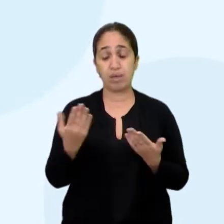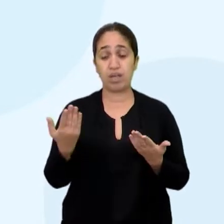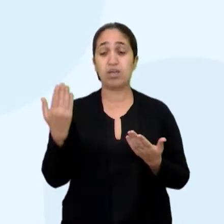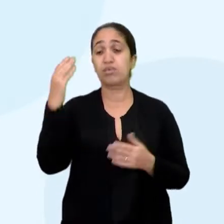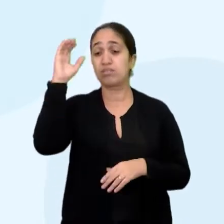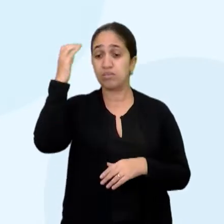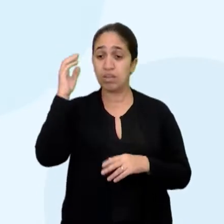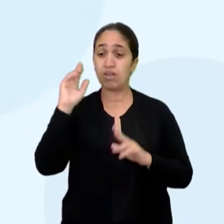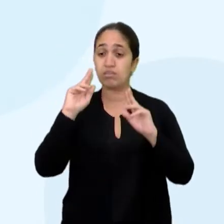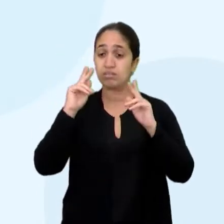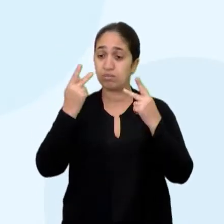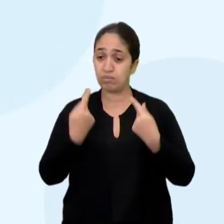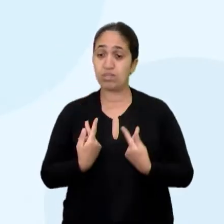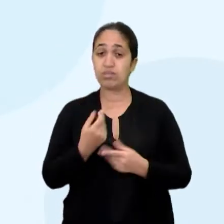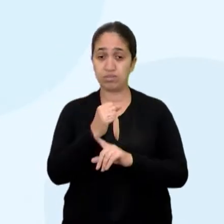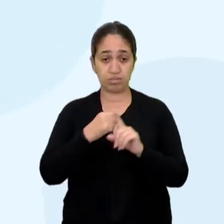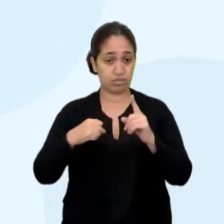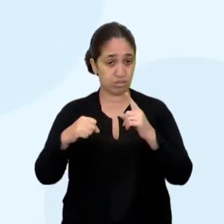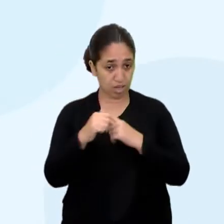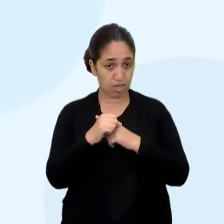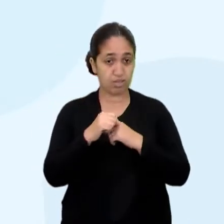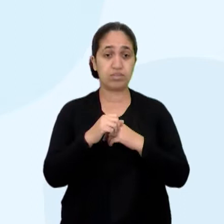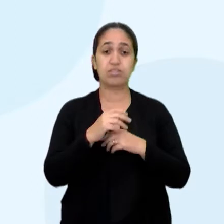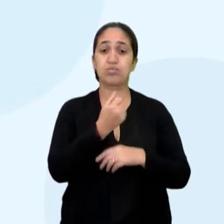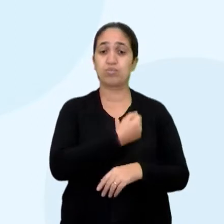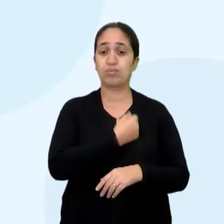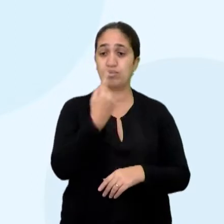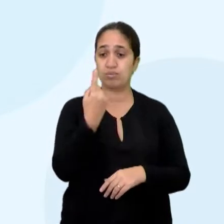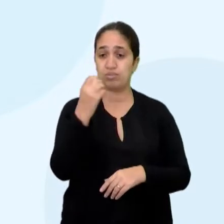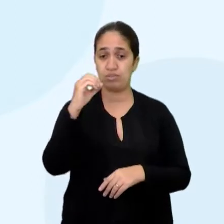humanas sociais aplicadas,